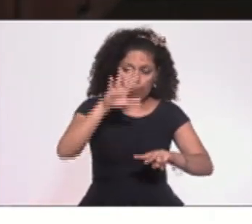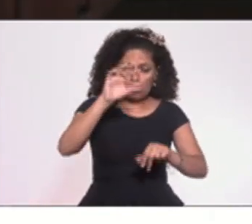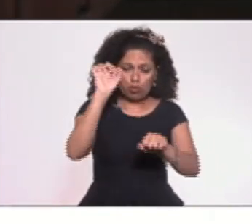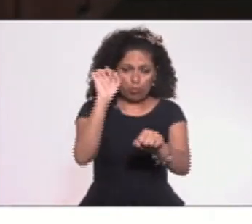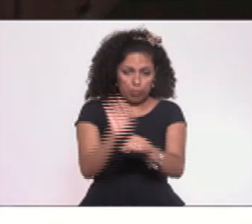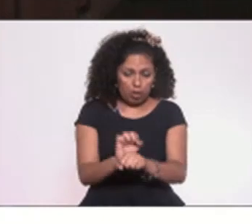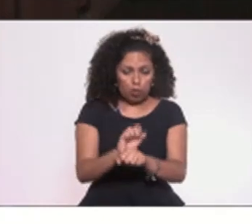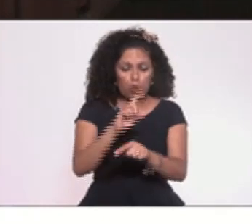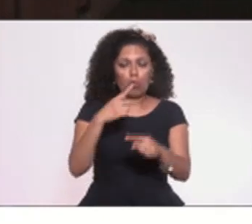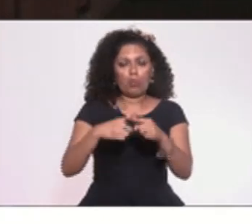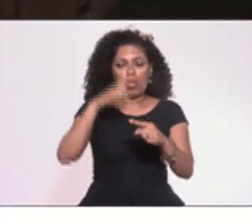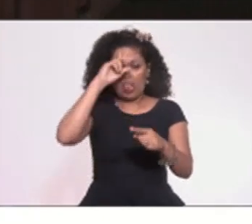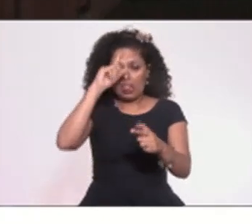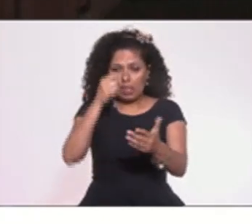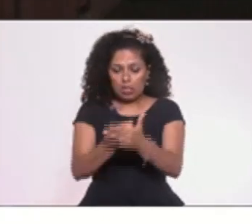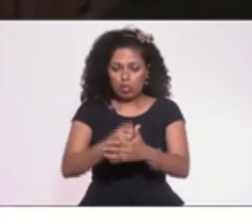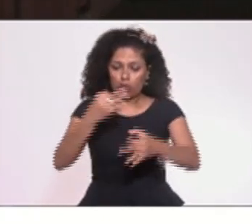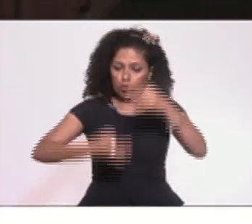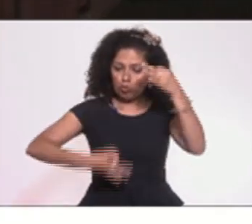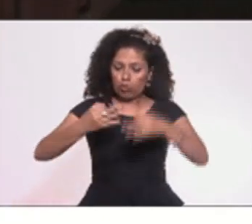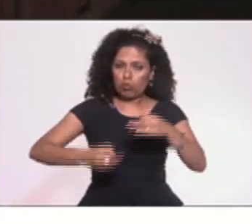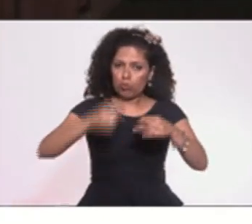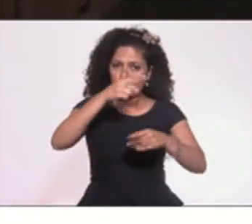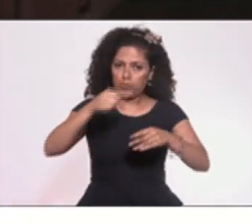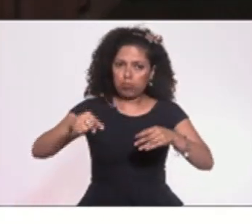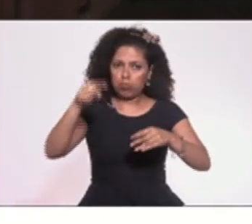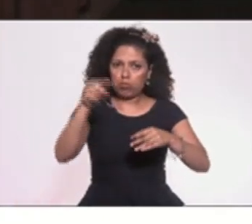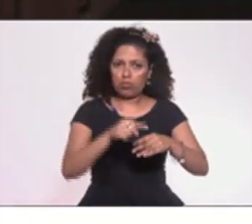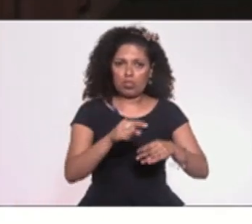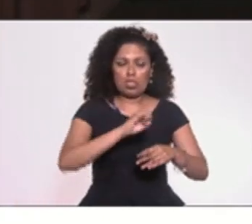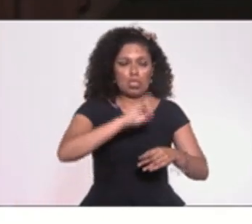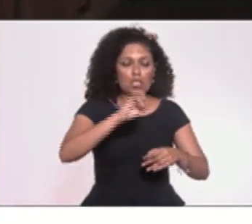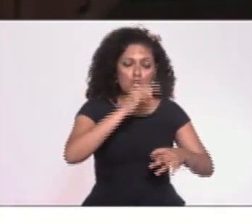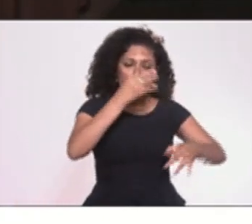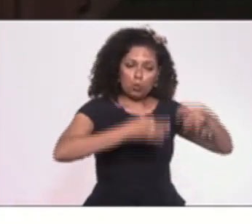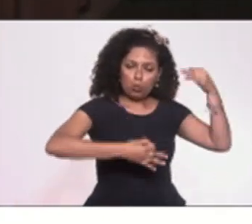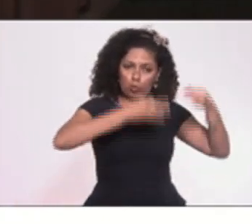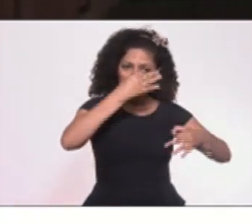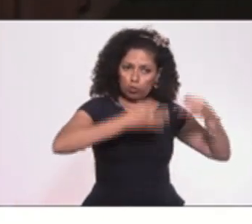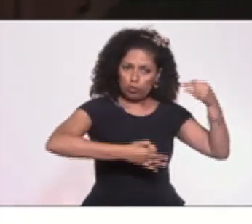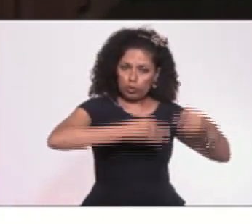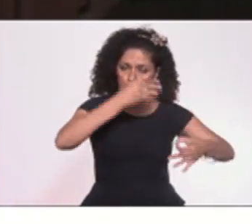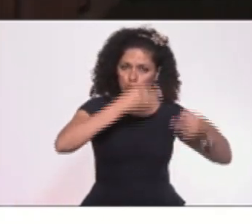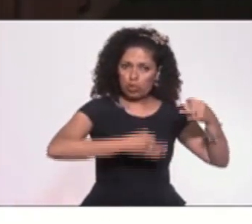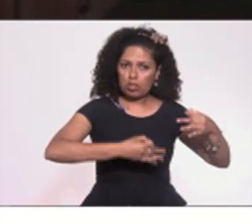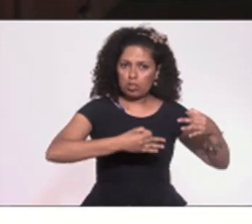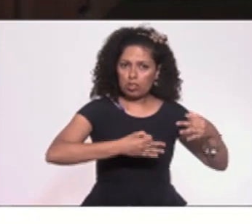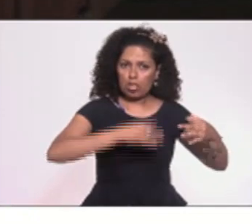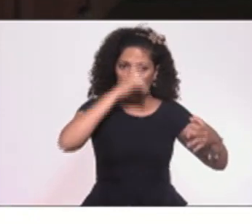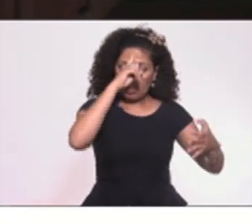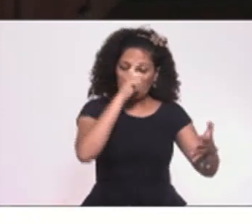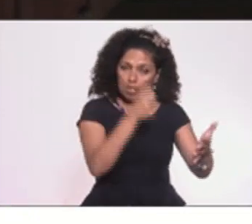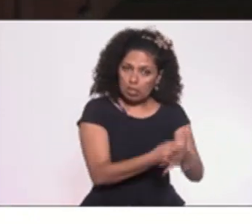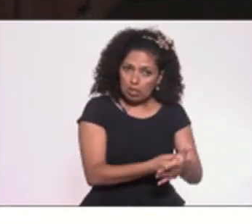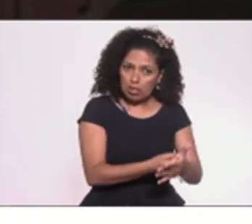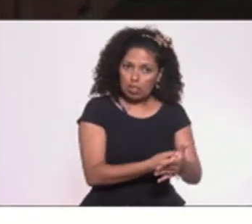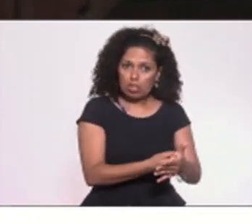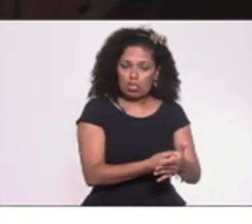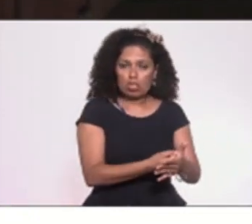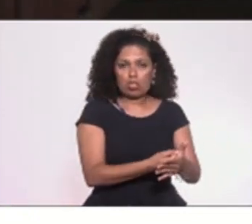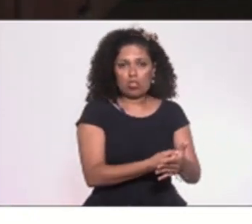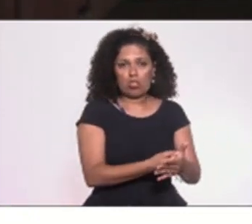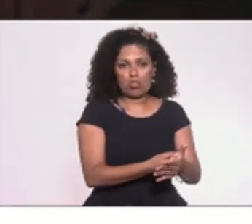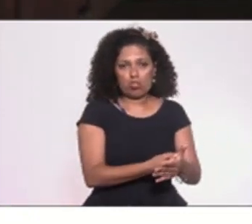decisão do Tribunal de Justiça. Enquanto o Tribunal de Justiça não decidir de